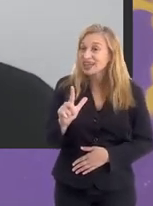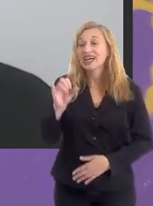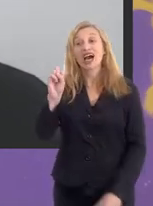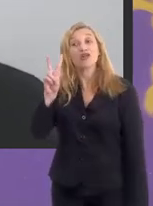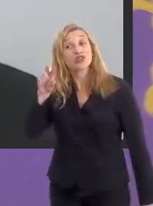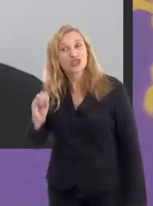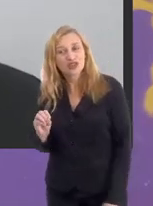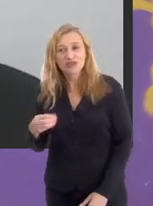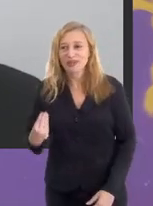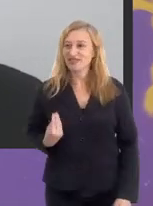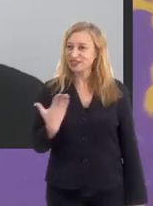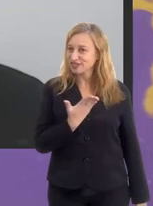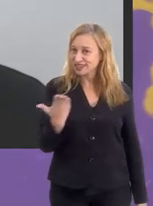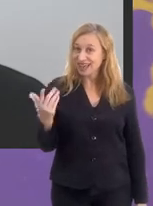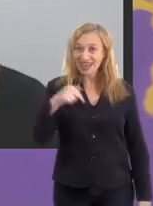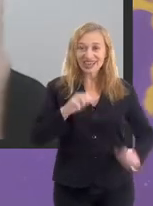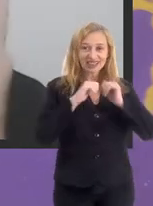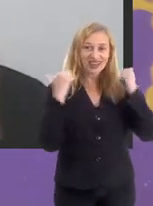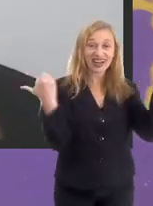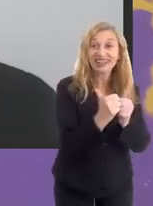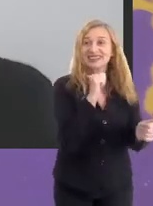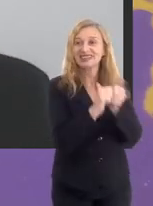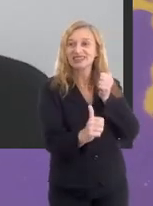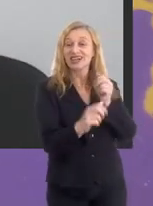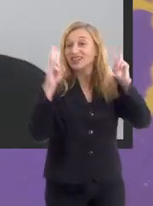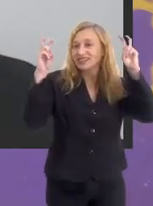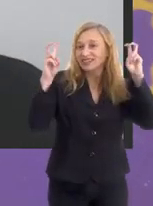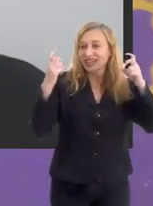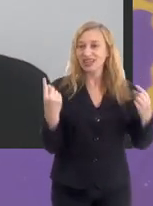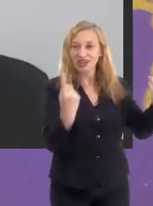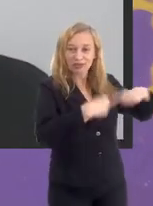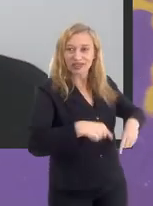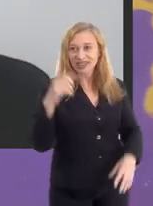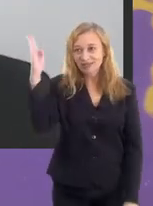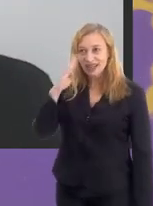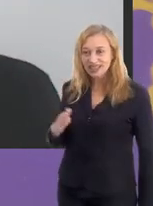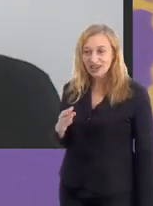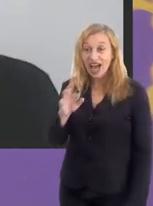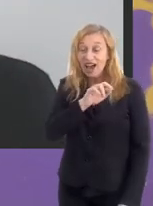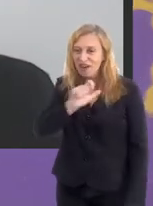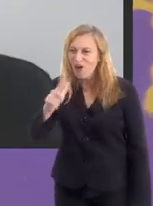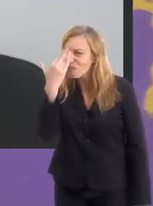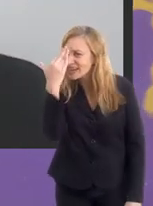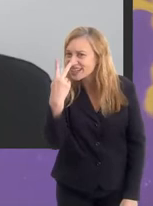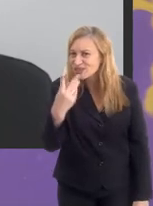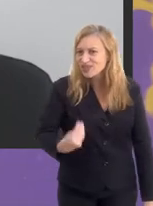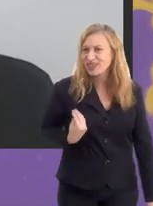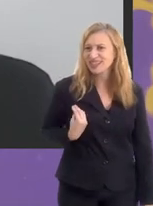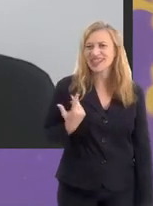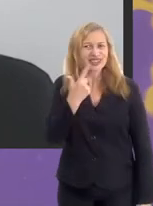Rafael Marcos ao Sílvio barsetti pela presença aqui no Arena esportiva sobre o tema Campeonato Brasileiro